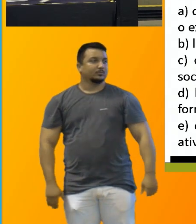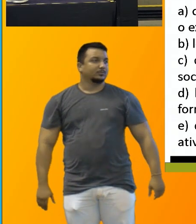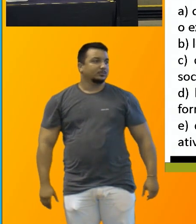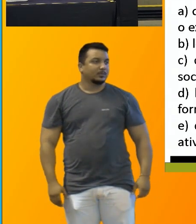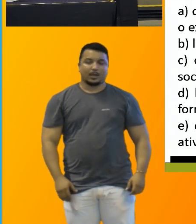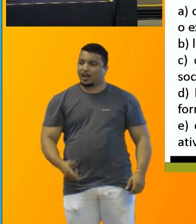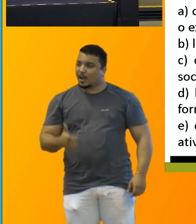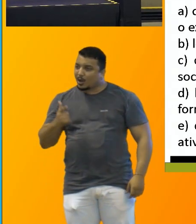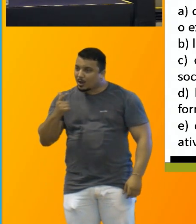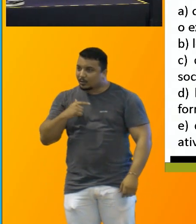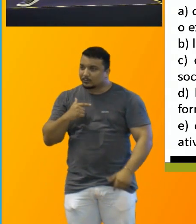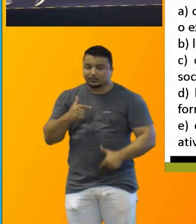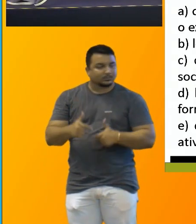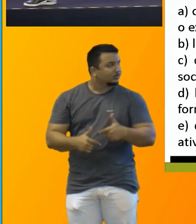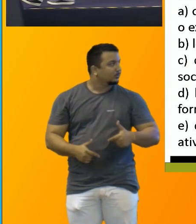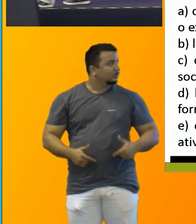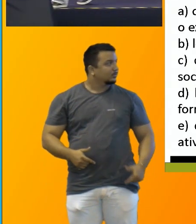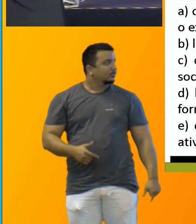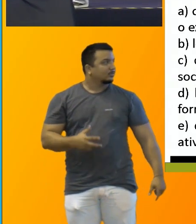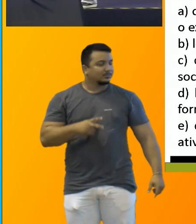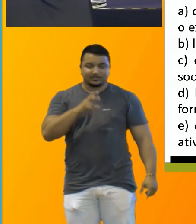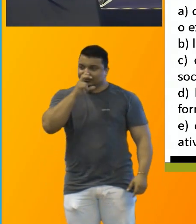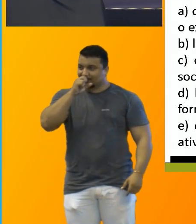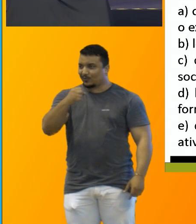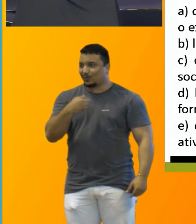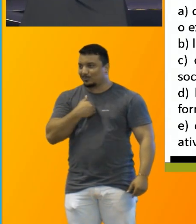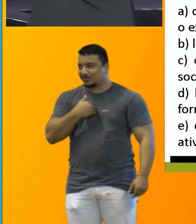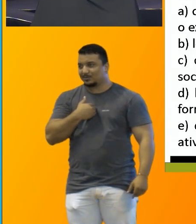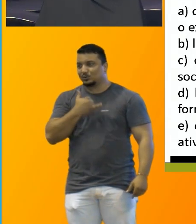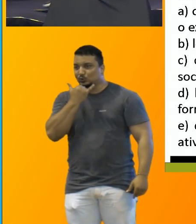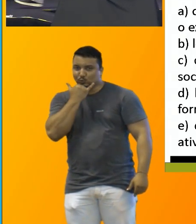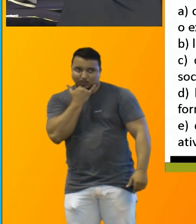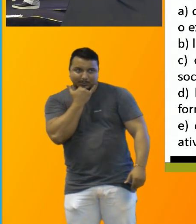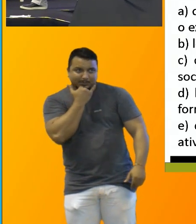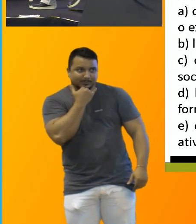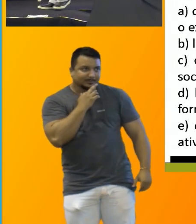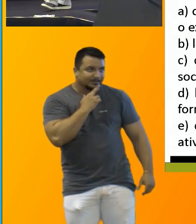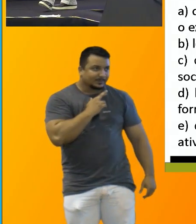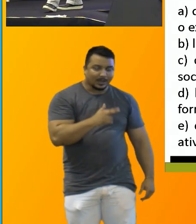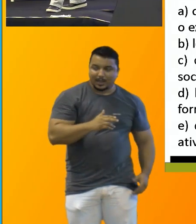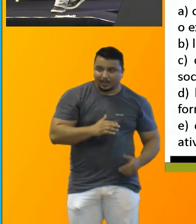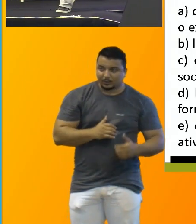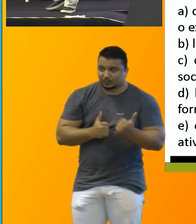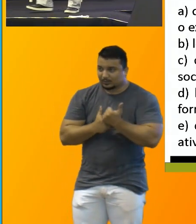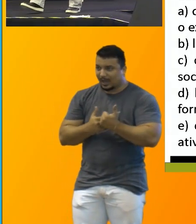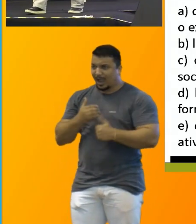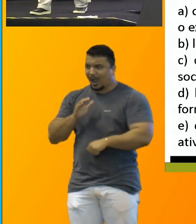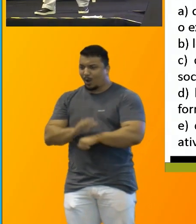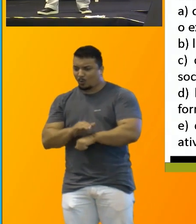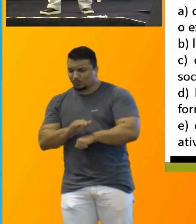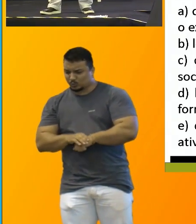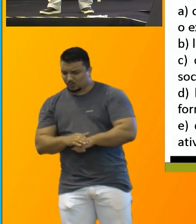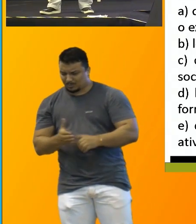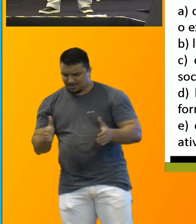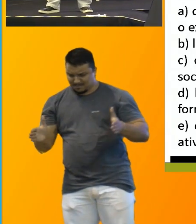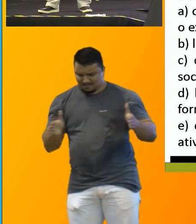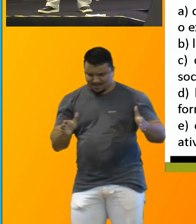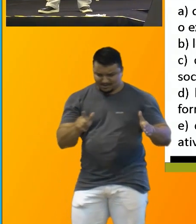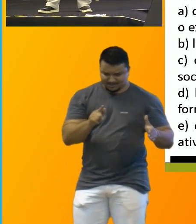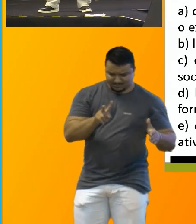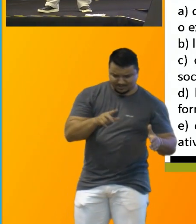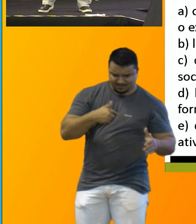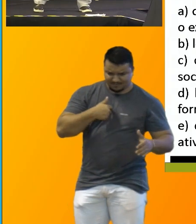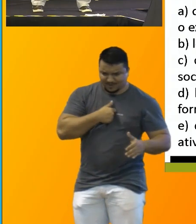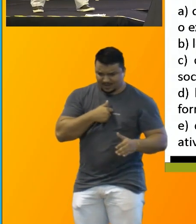Gente, é mais forte do que eu. Desculpa. Autonomia, será que nessa era Vargas